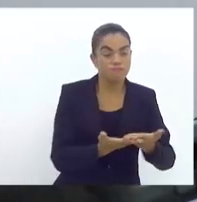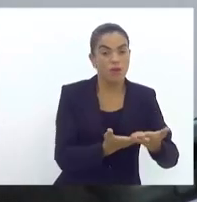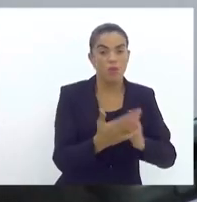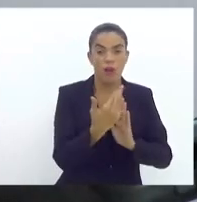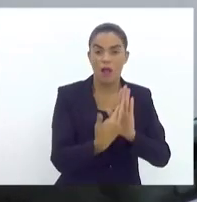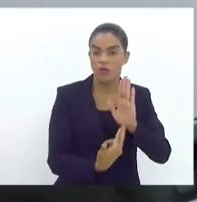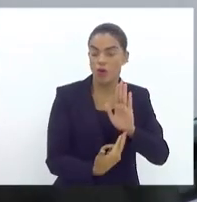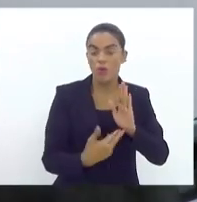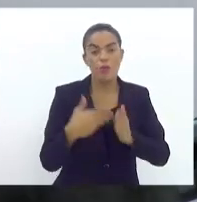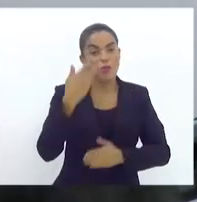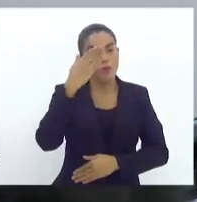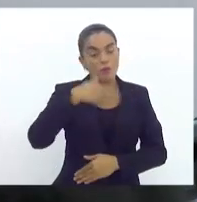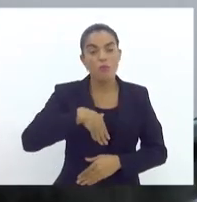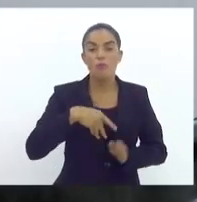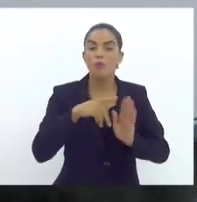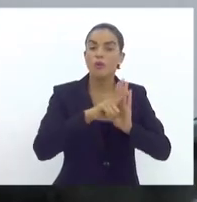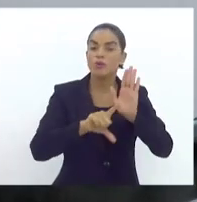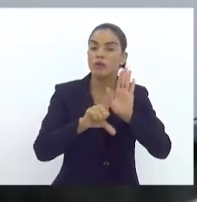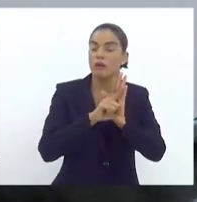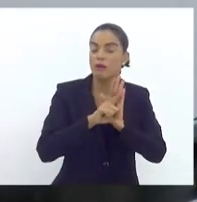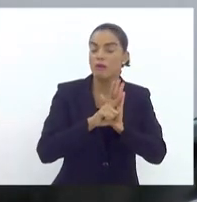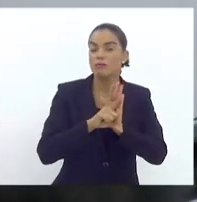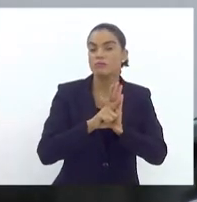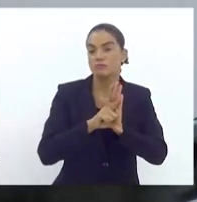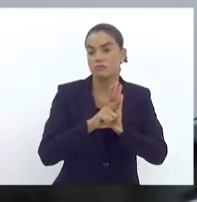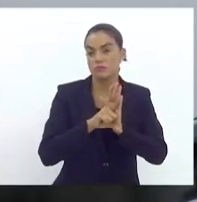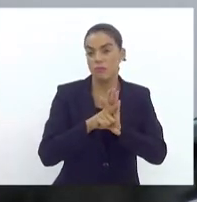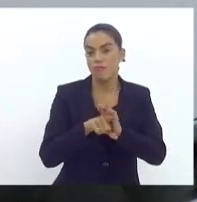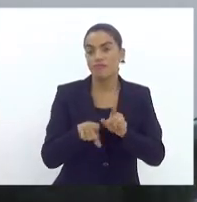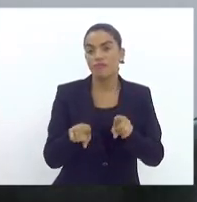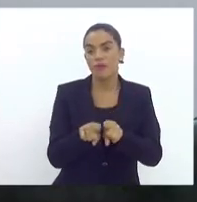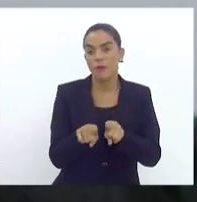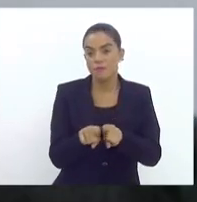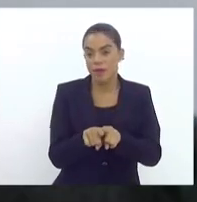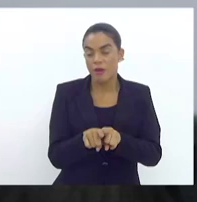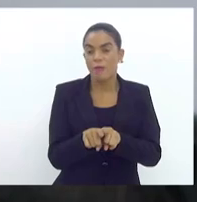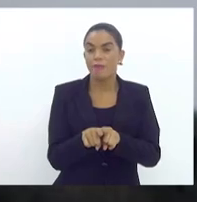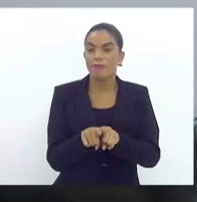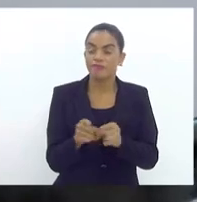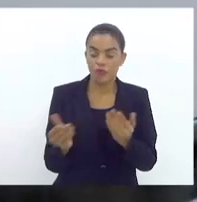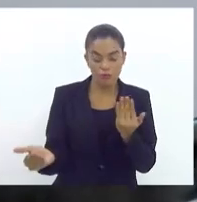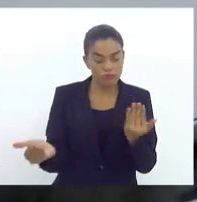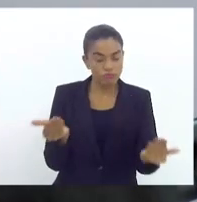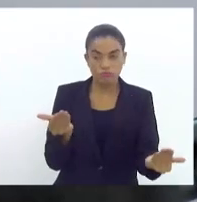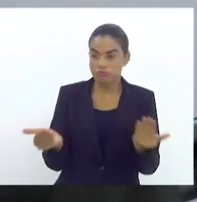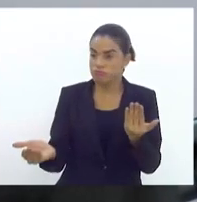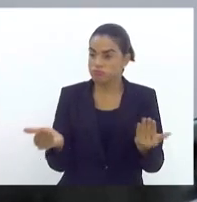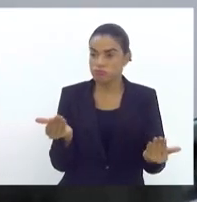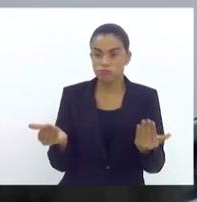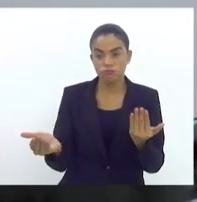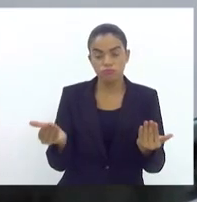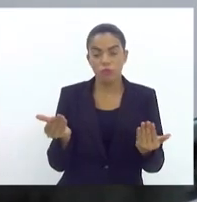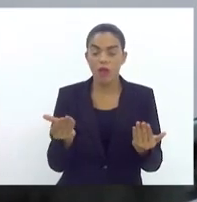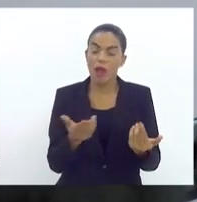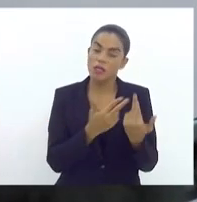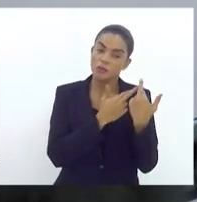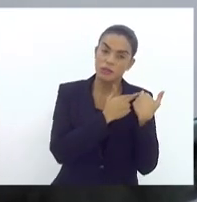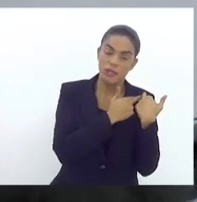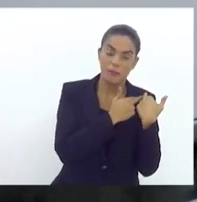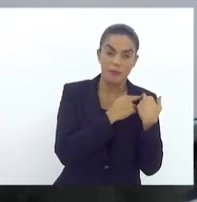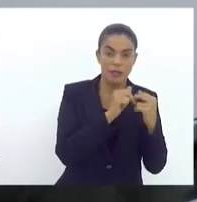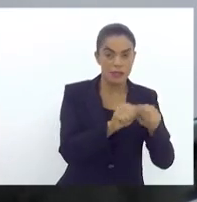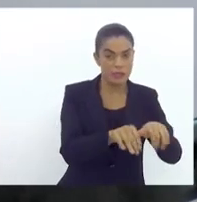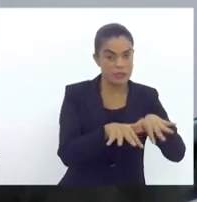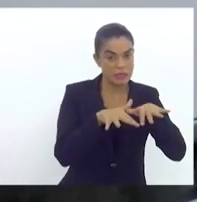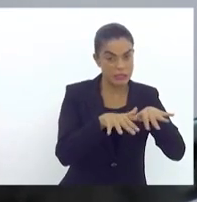um projeto de lei que fizesse um espelhamento observado aí a competência da câmara competência da da